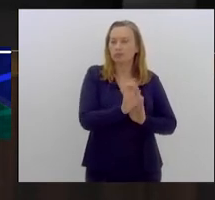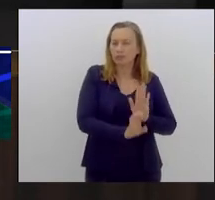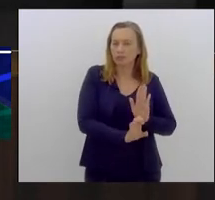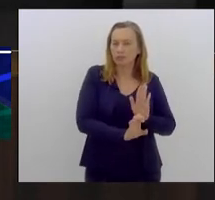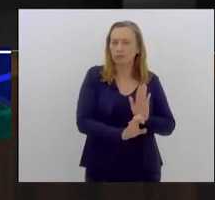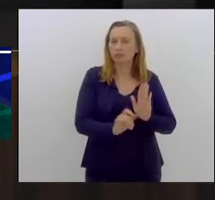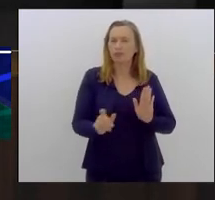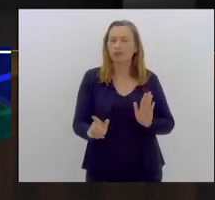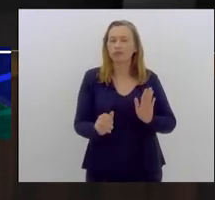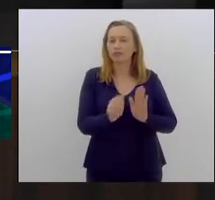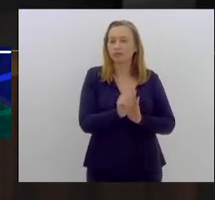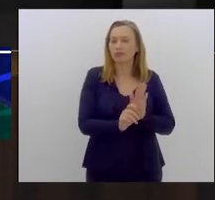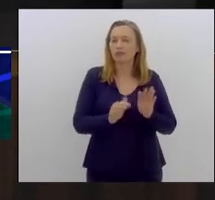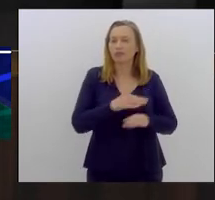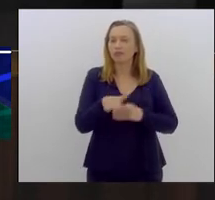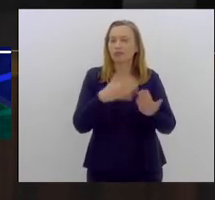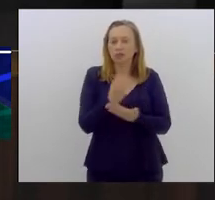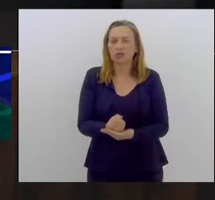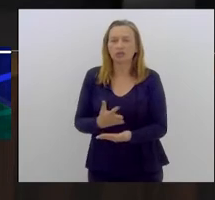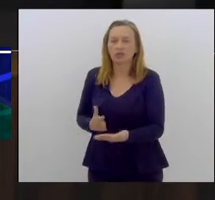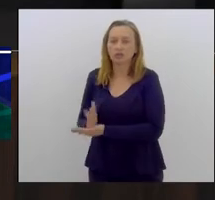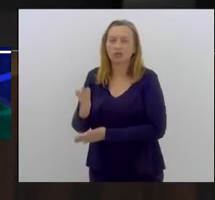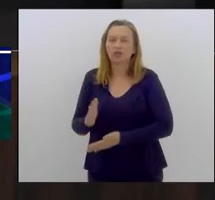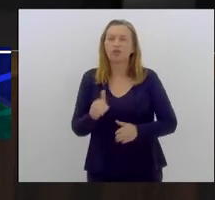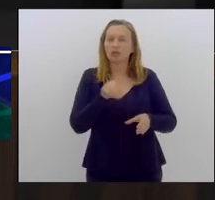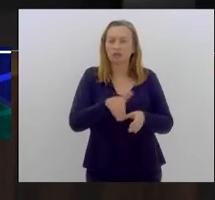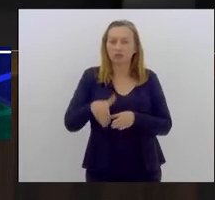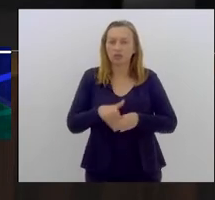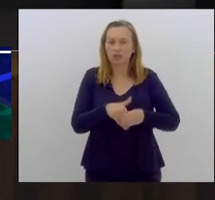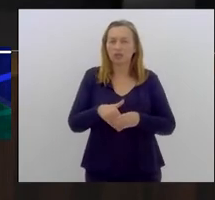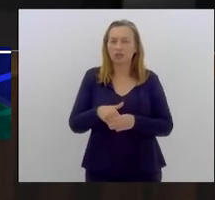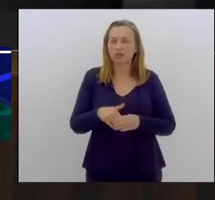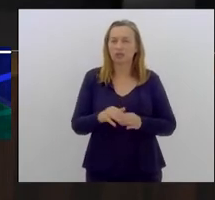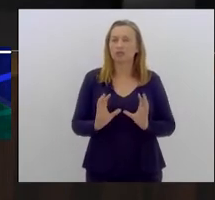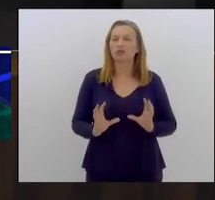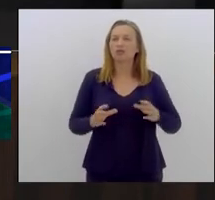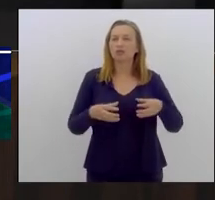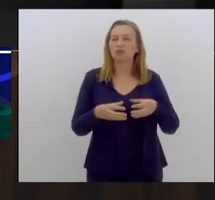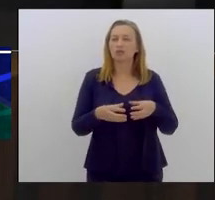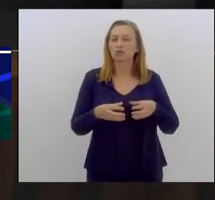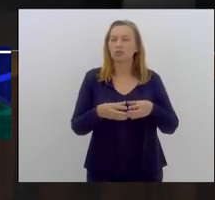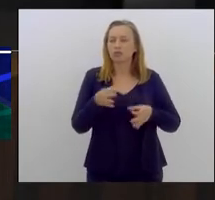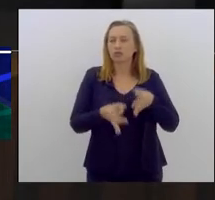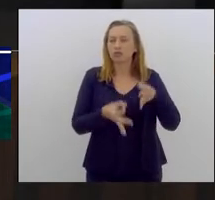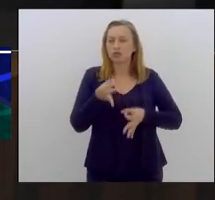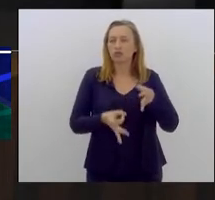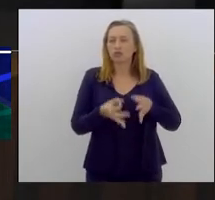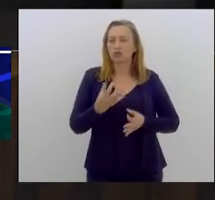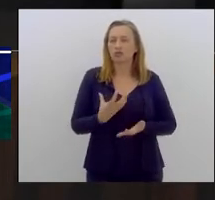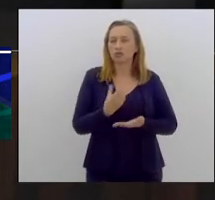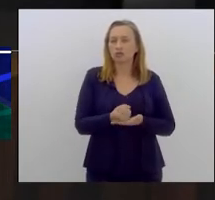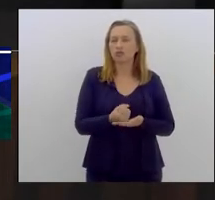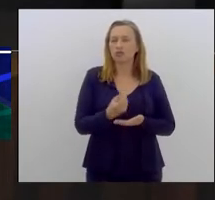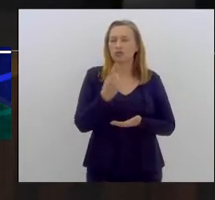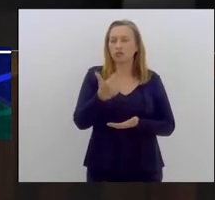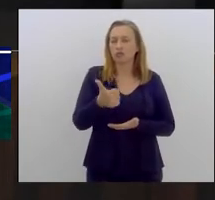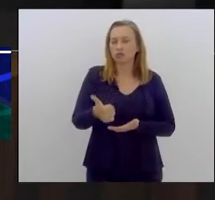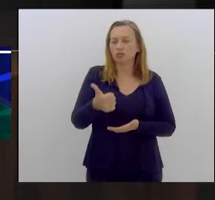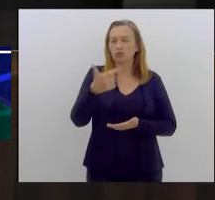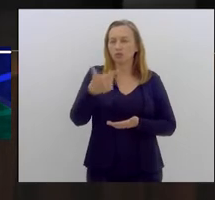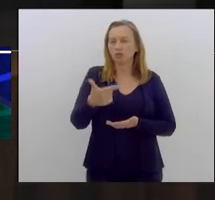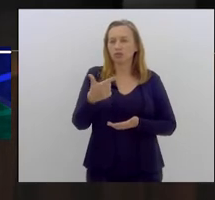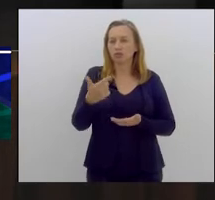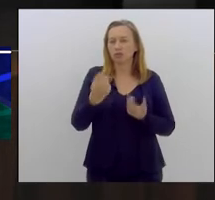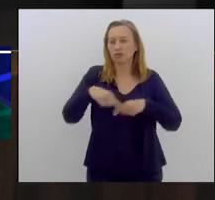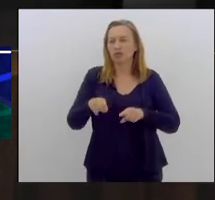votação, a emenda de redação. Senhores que aprovam, eles que estão aprovados. Em votação, parecida à Comissão de Constituição e Justiça, favorável a 1, 2 e contrário a 3.